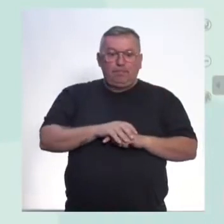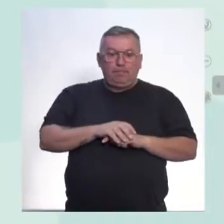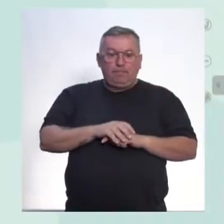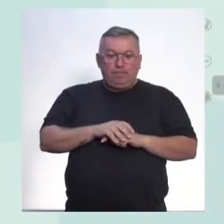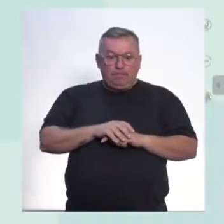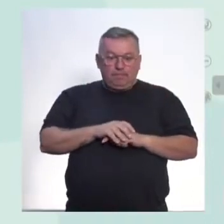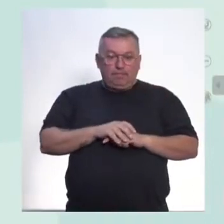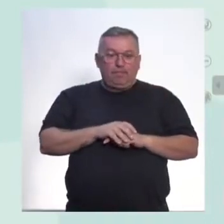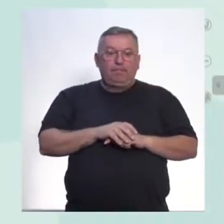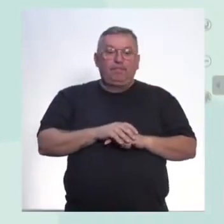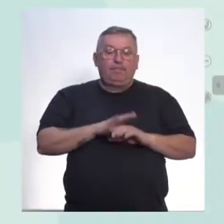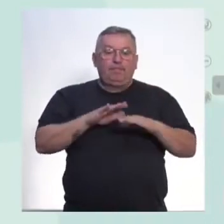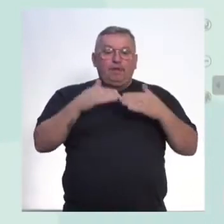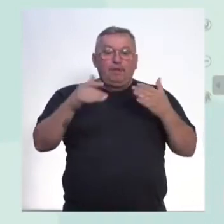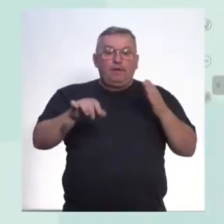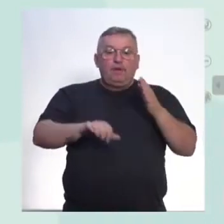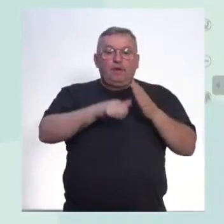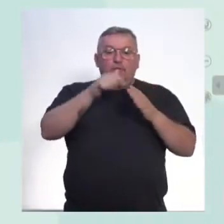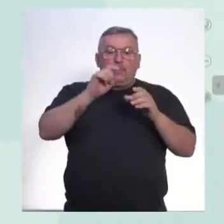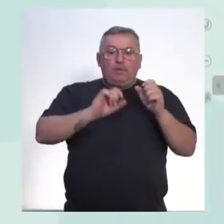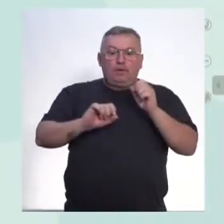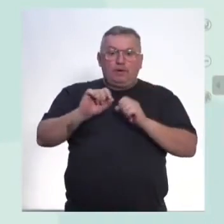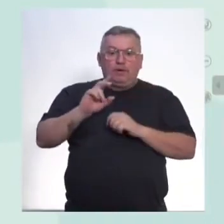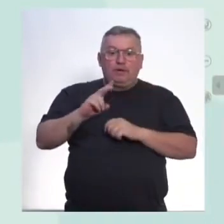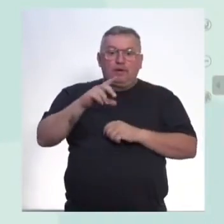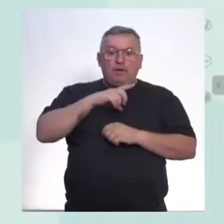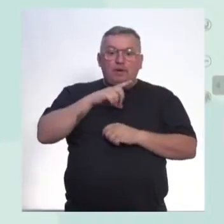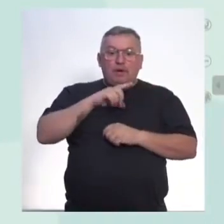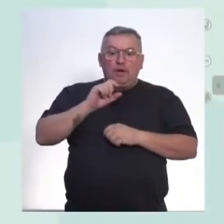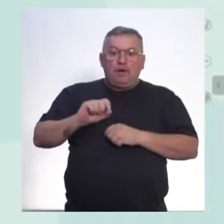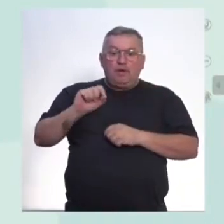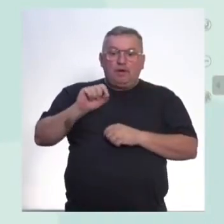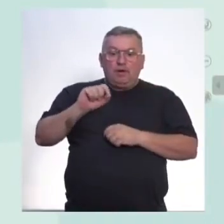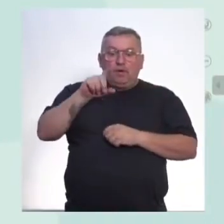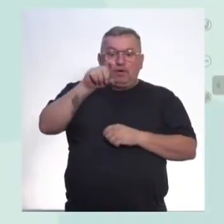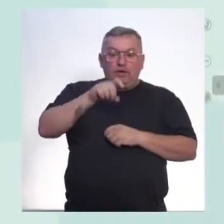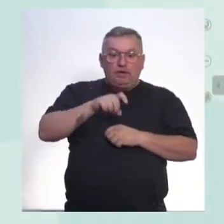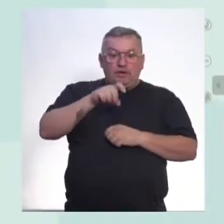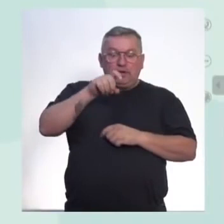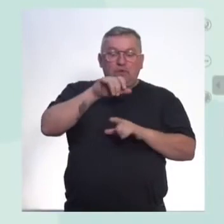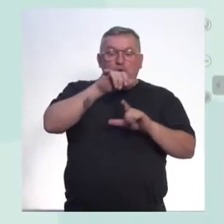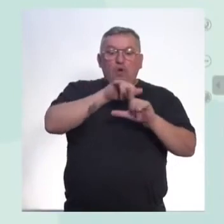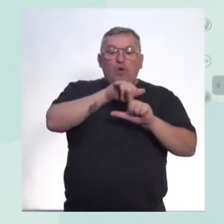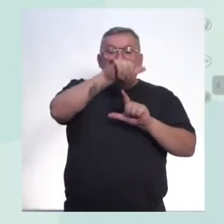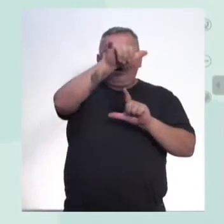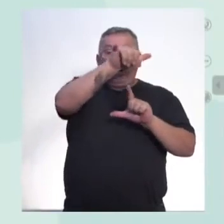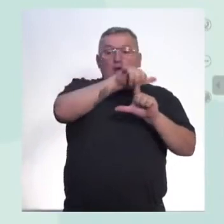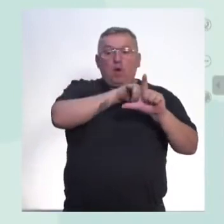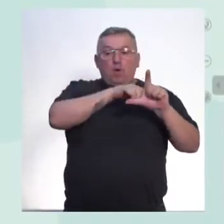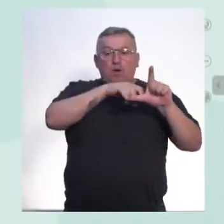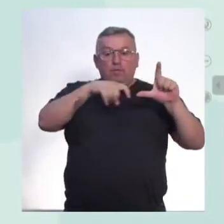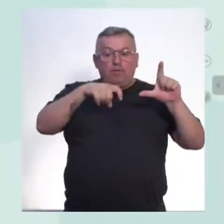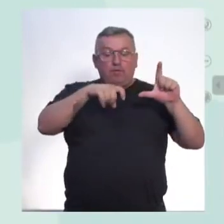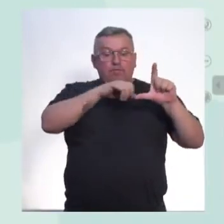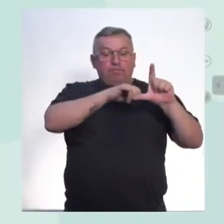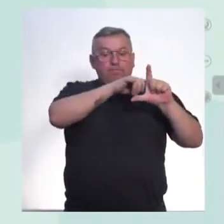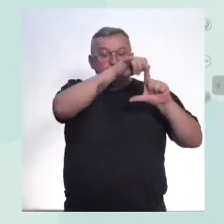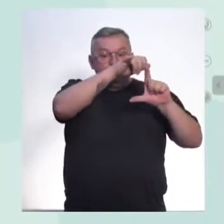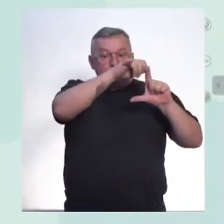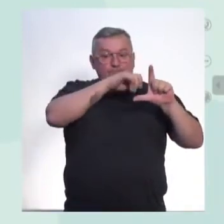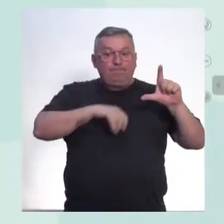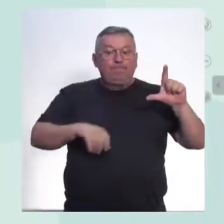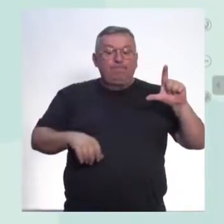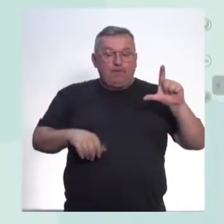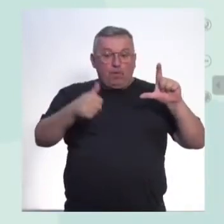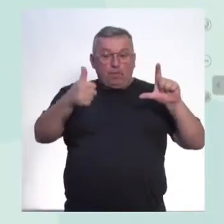Eixo vertical. Então, o primeiro valor, ele sempre está associado ao x, tá? E o segundo valor, sempre associado